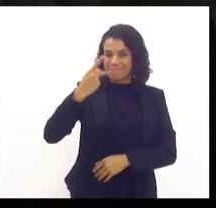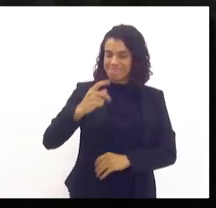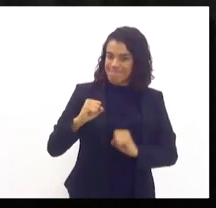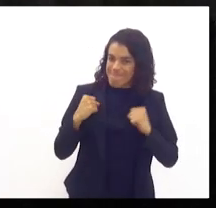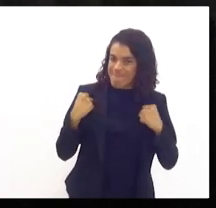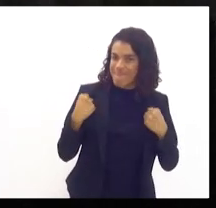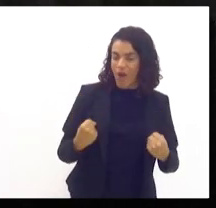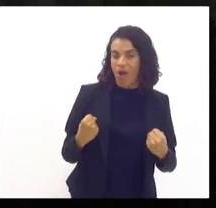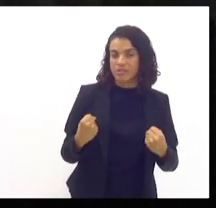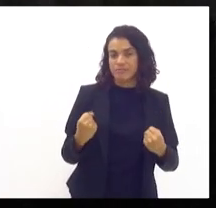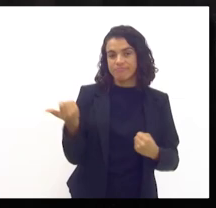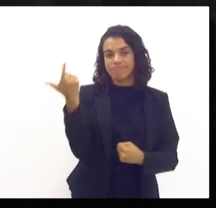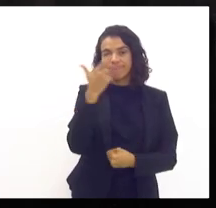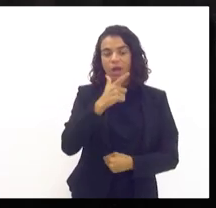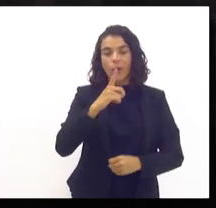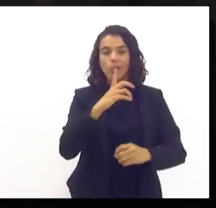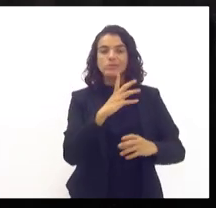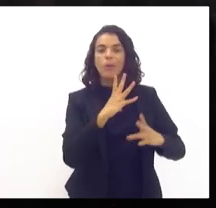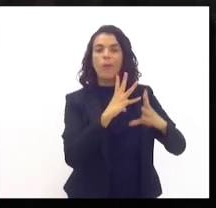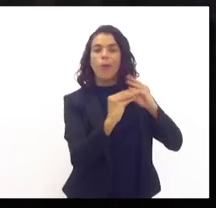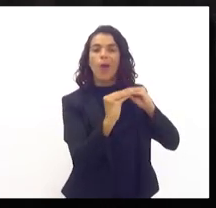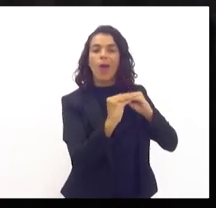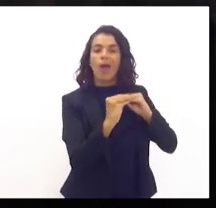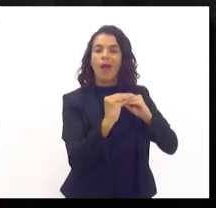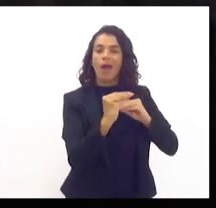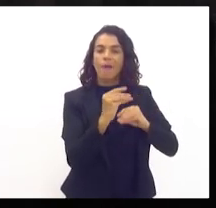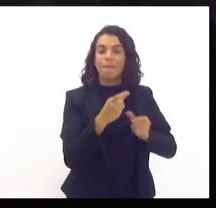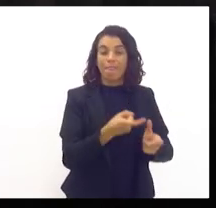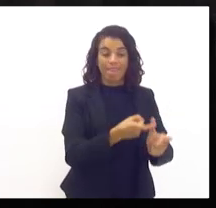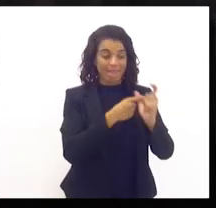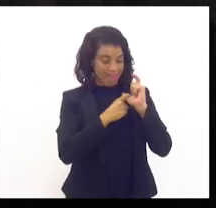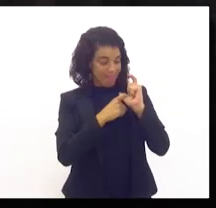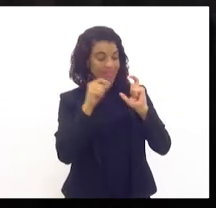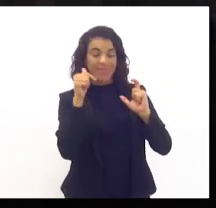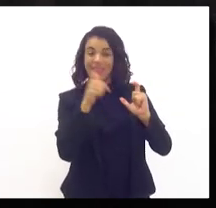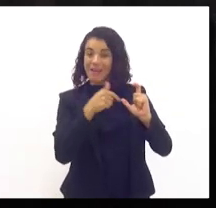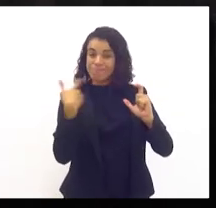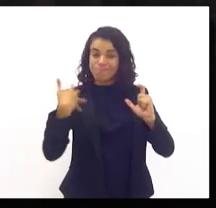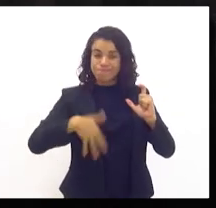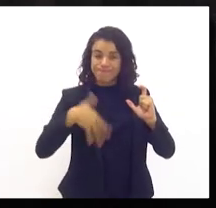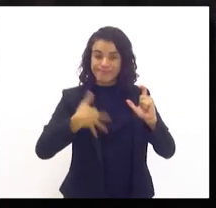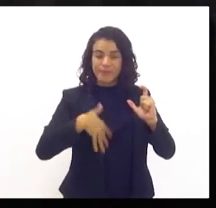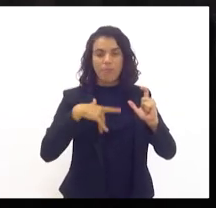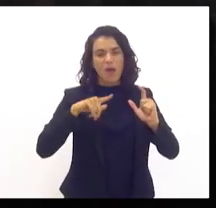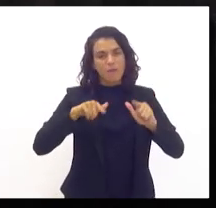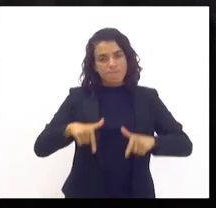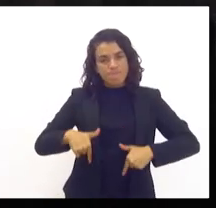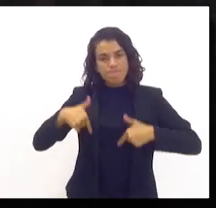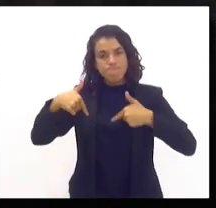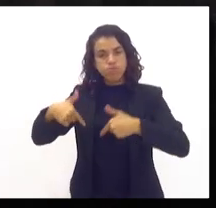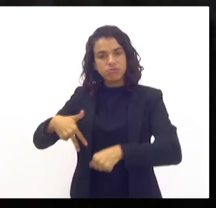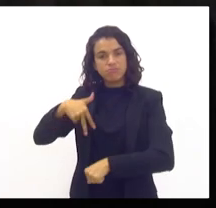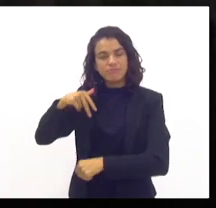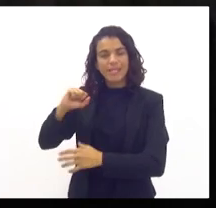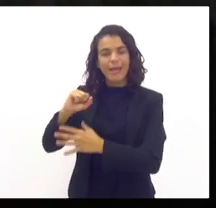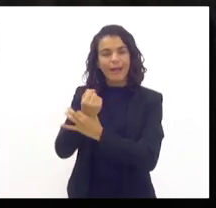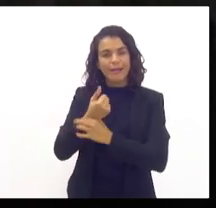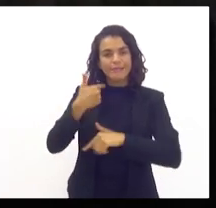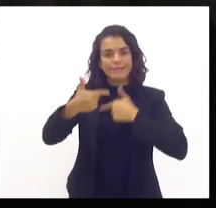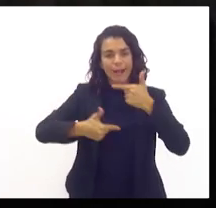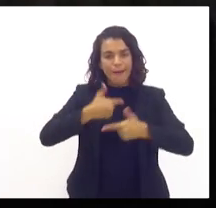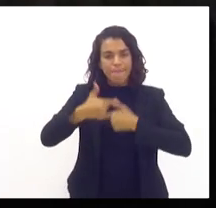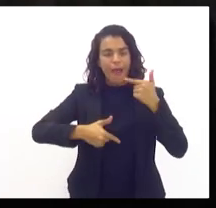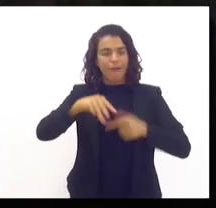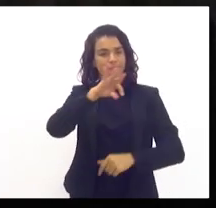sentido, para sair de uma economia débil para um desenvolvimento pujante, que garanta emprego e